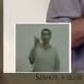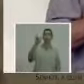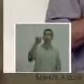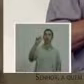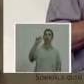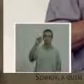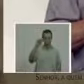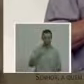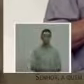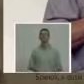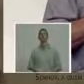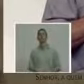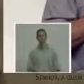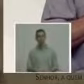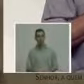que tinha essa coitada.